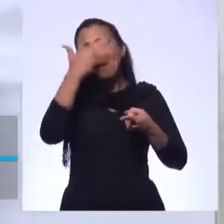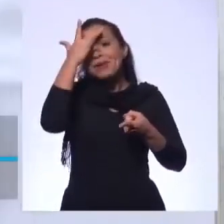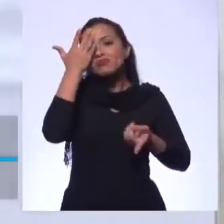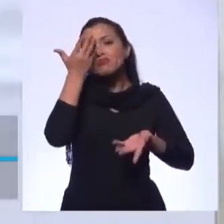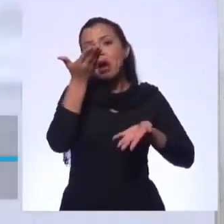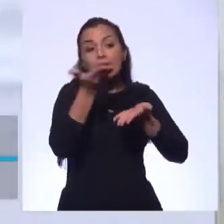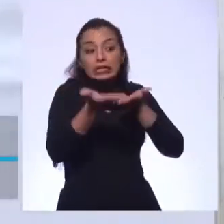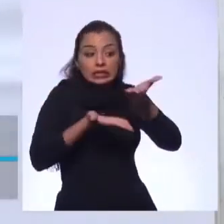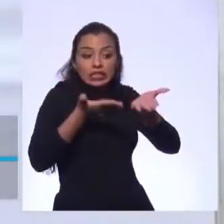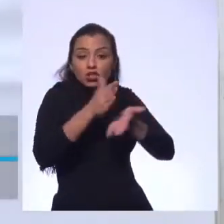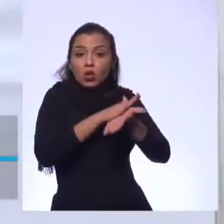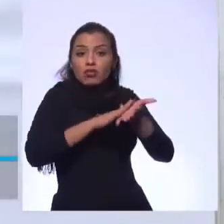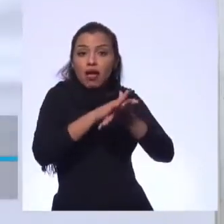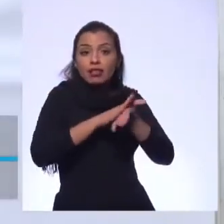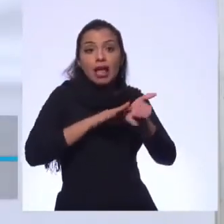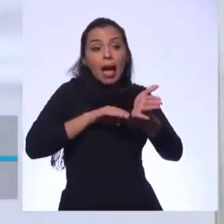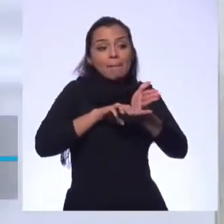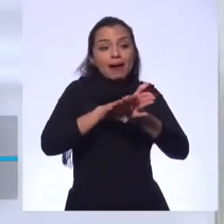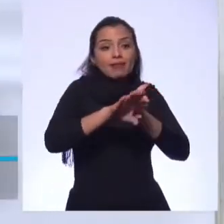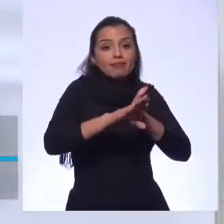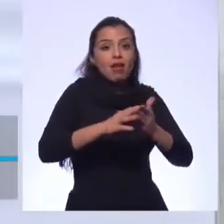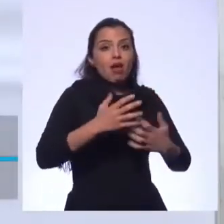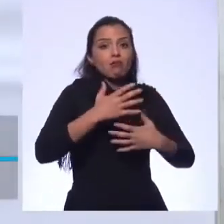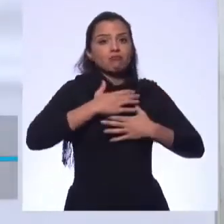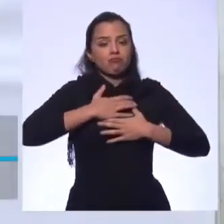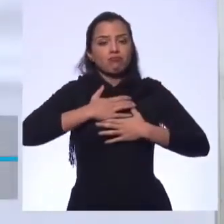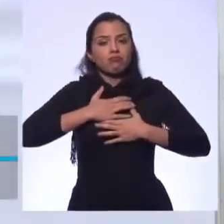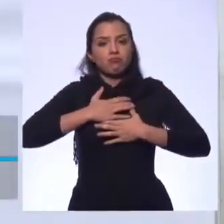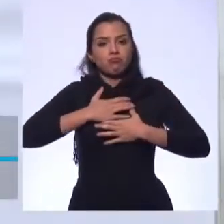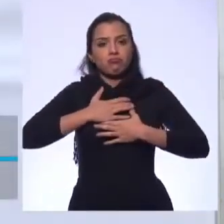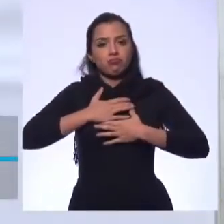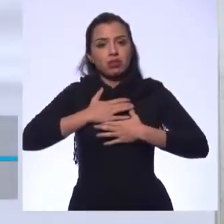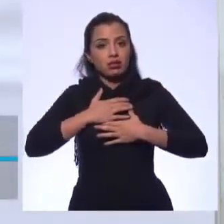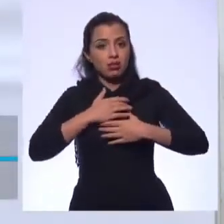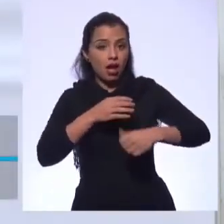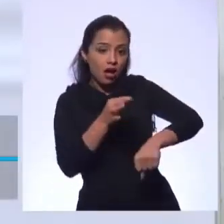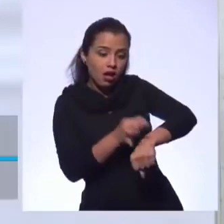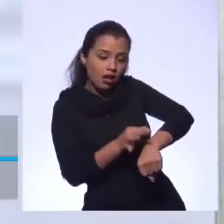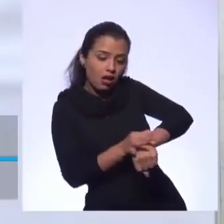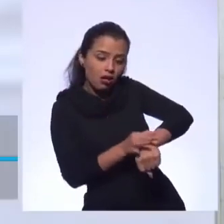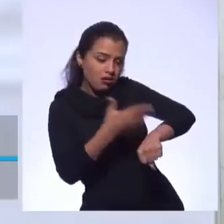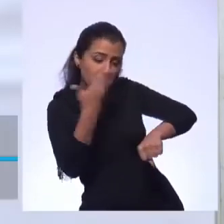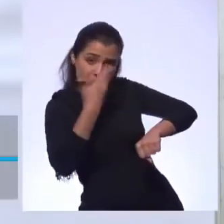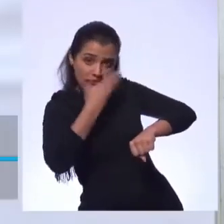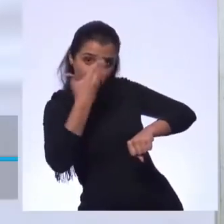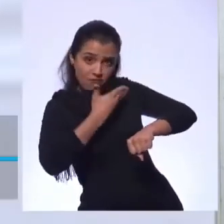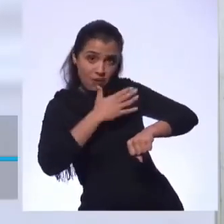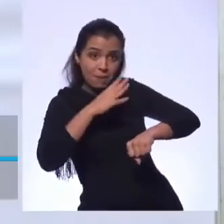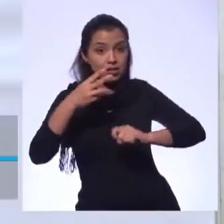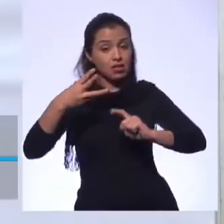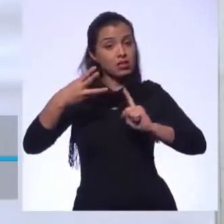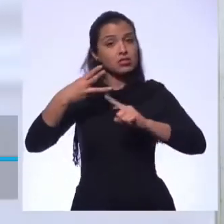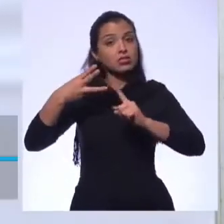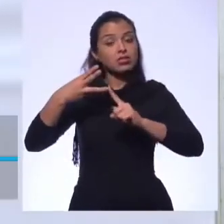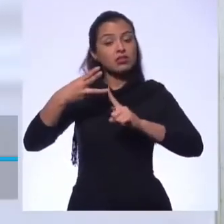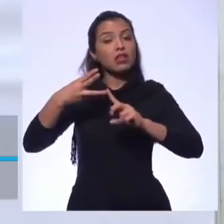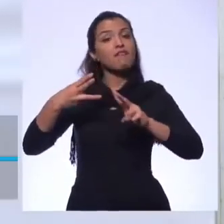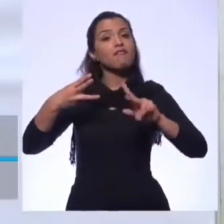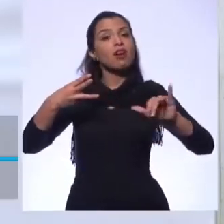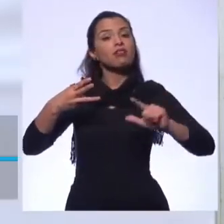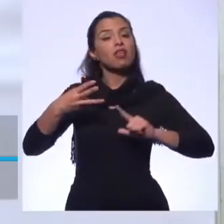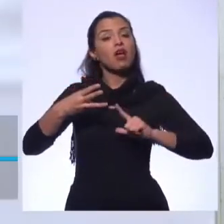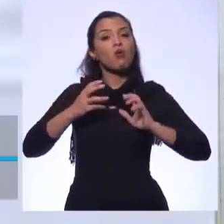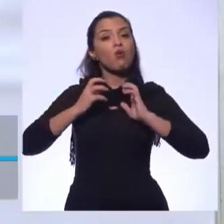de boa, tá só esperando o momento dela. Vai sumir a sífilis. E quando ela ressurgir na terceira fase, ela vai atacar o sistema